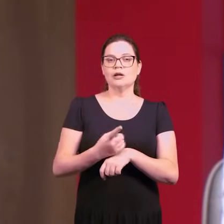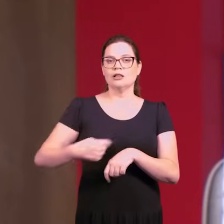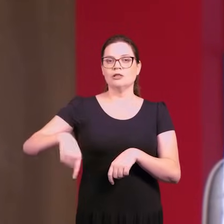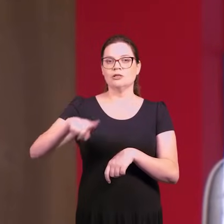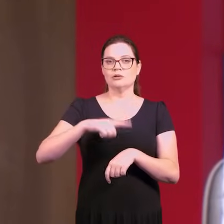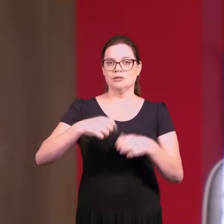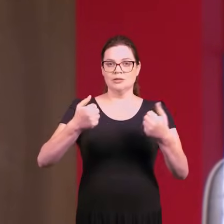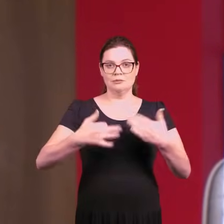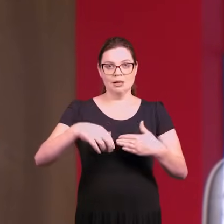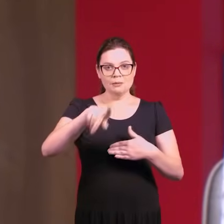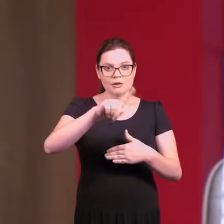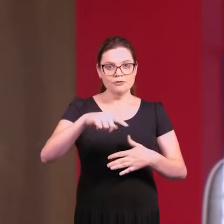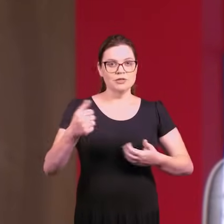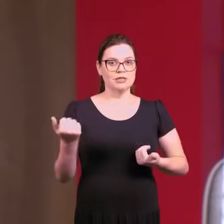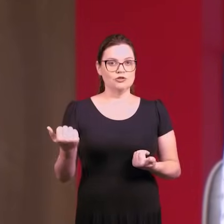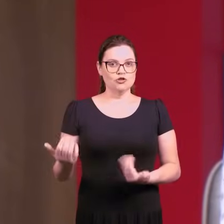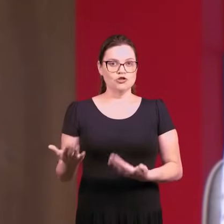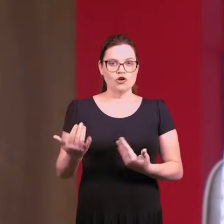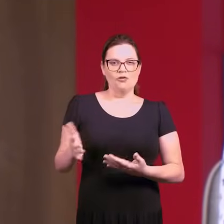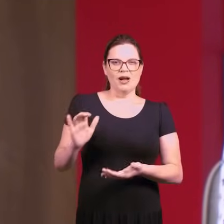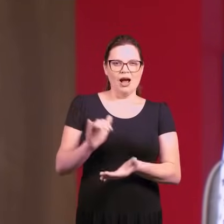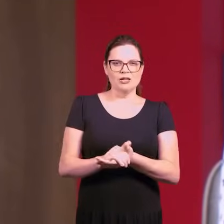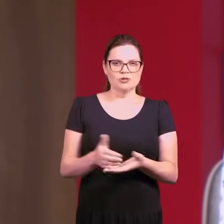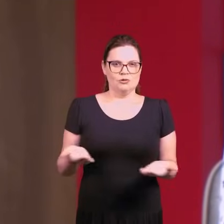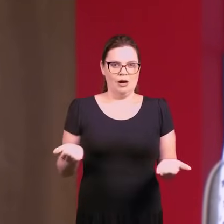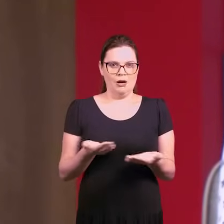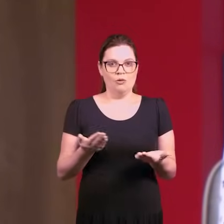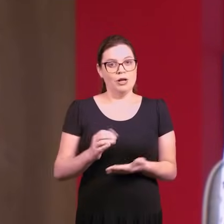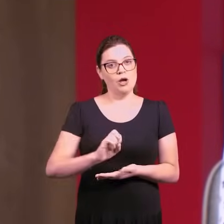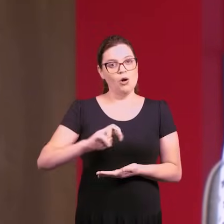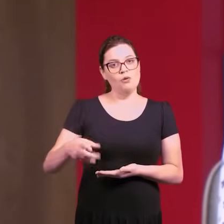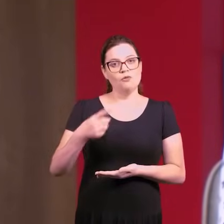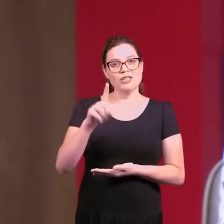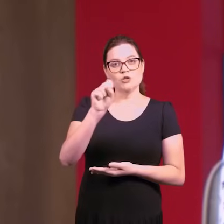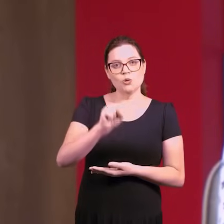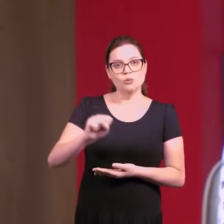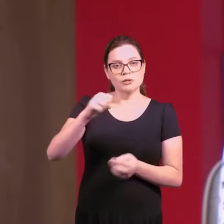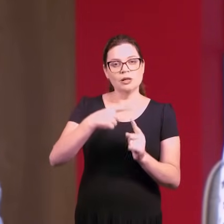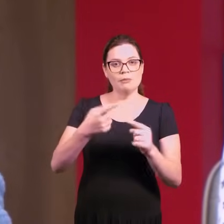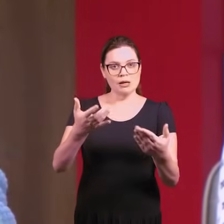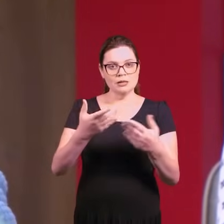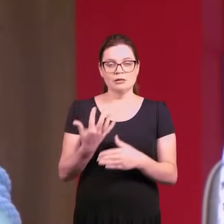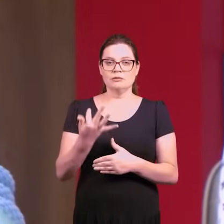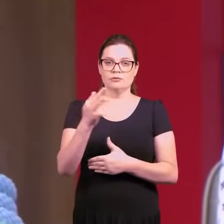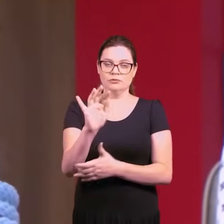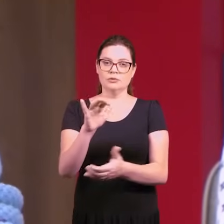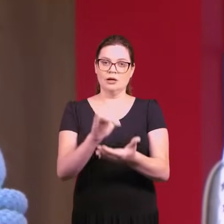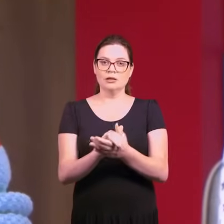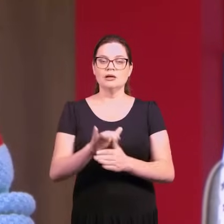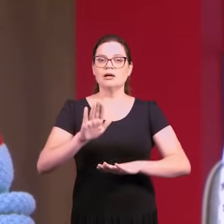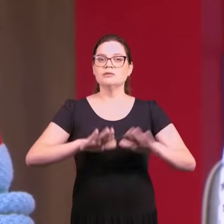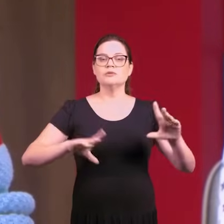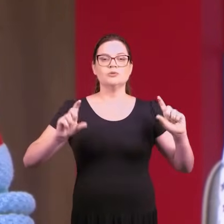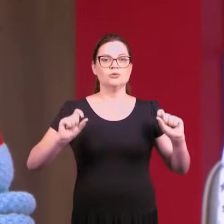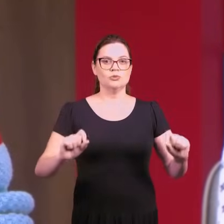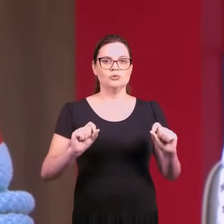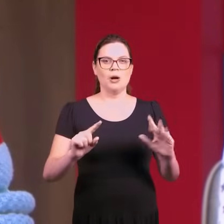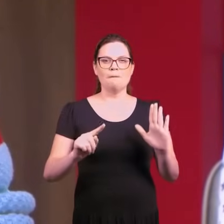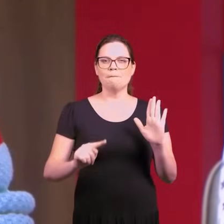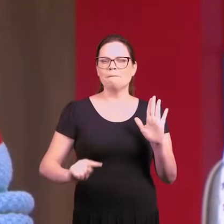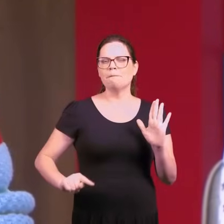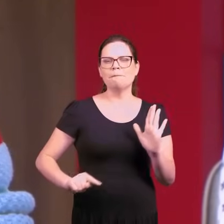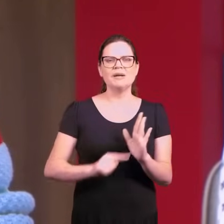com as jovens senhoras e aquelas jovens que desejam se casar, que muitas vezes o